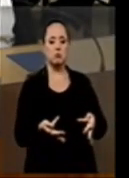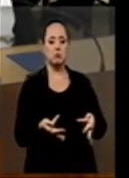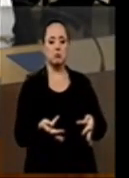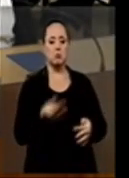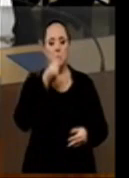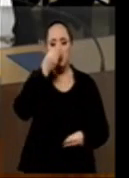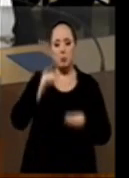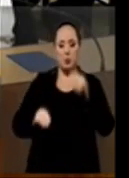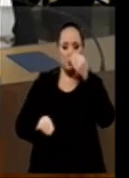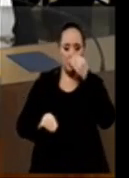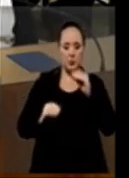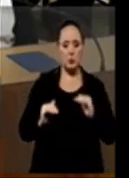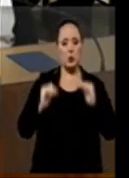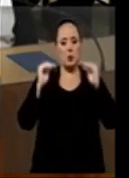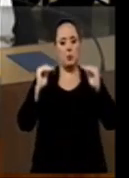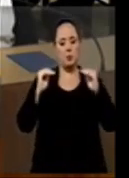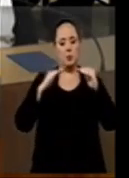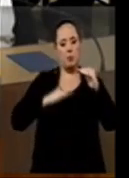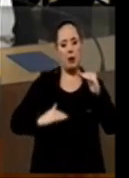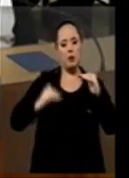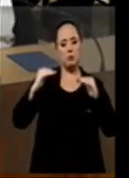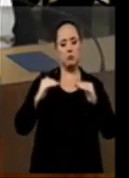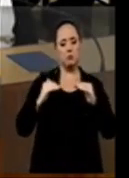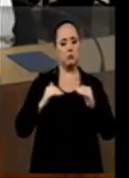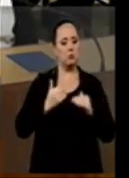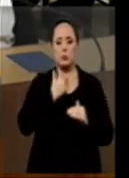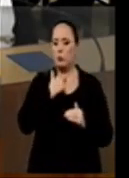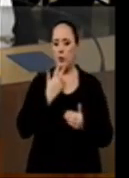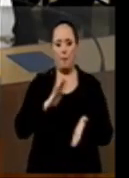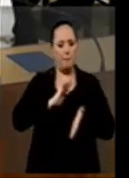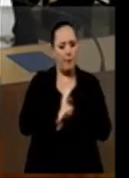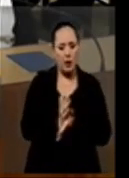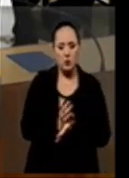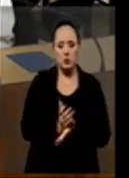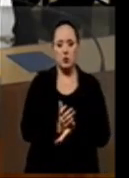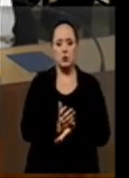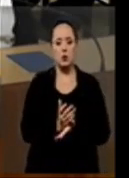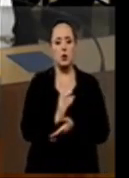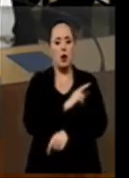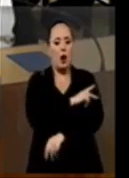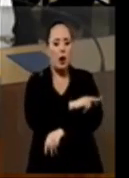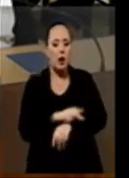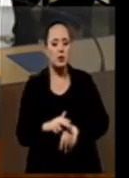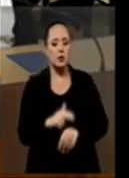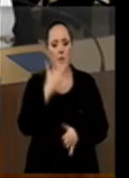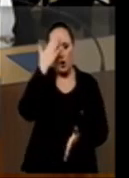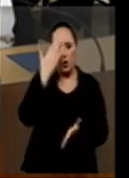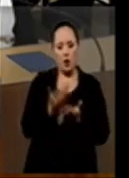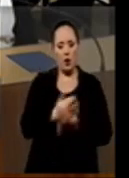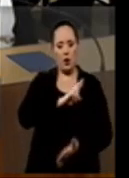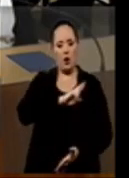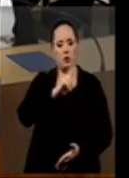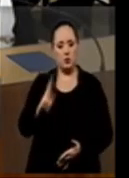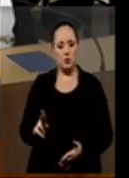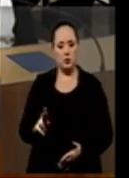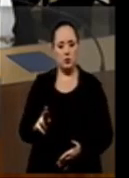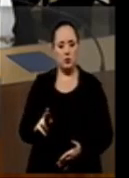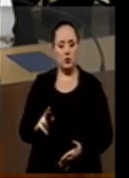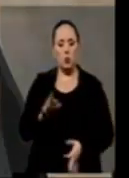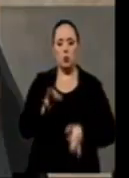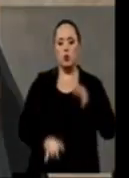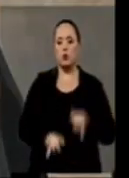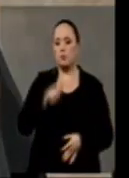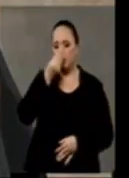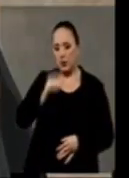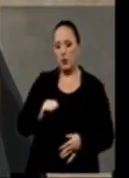ou econômica cor sexo ou crença o império do direito